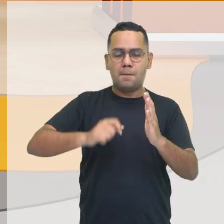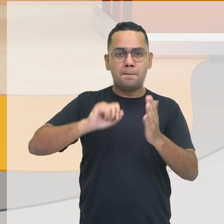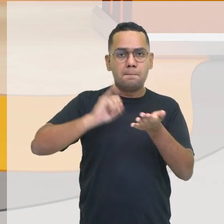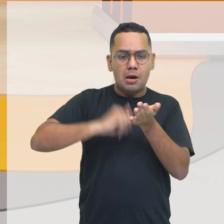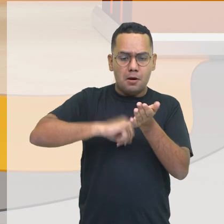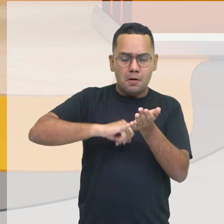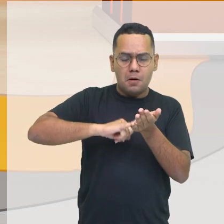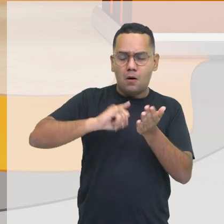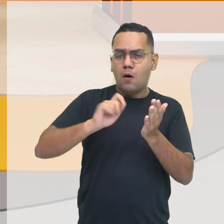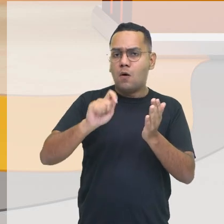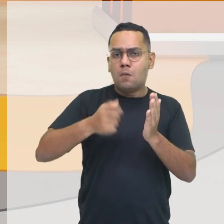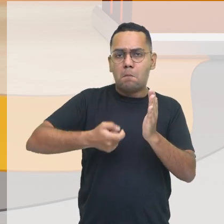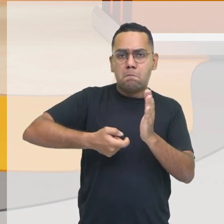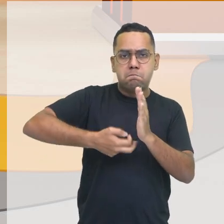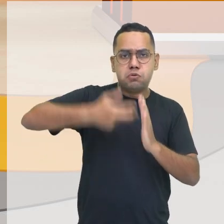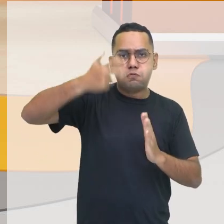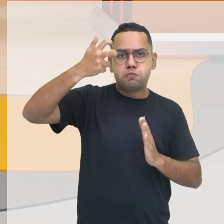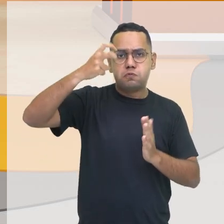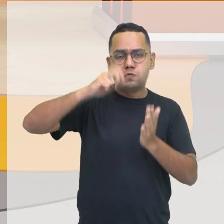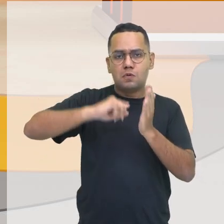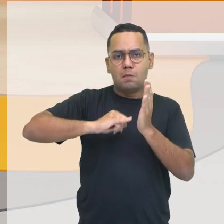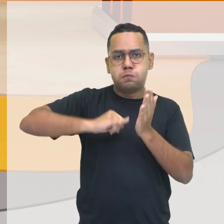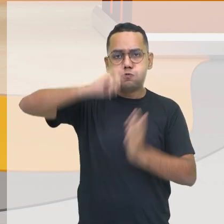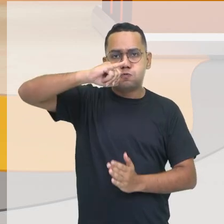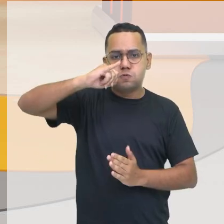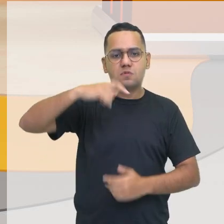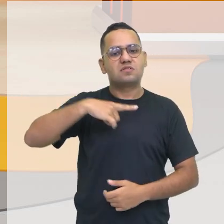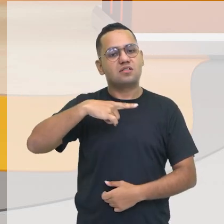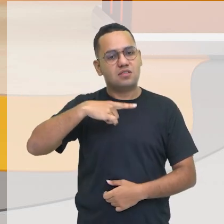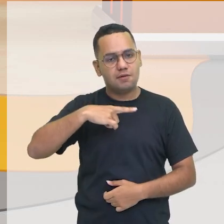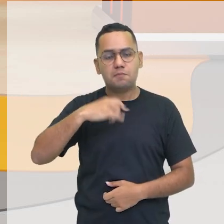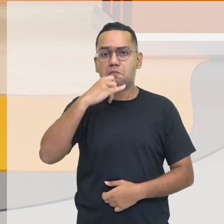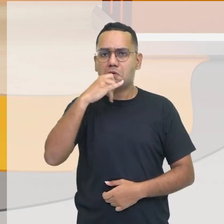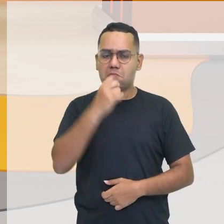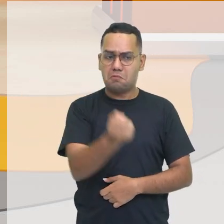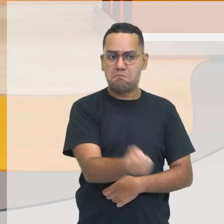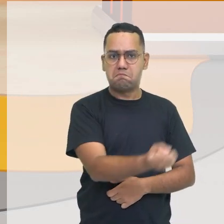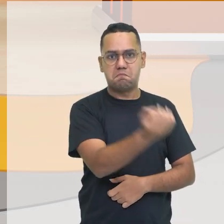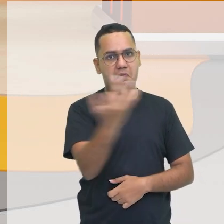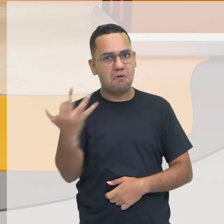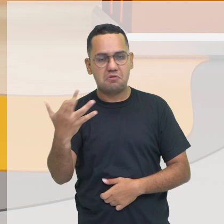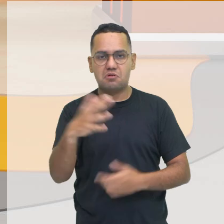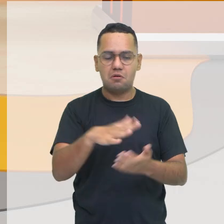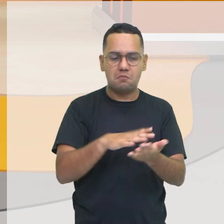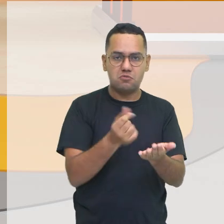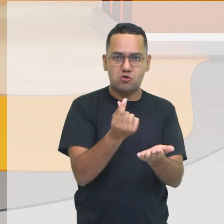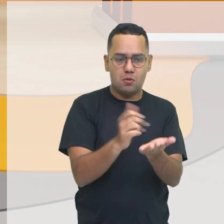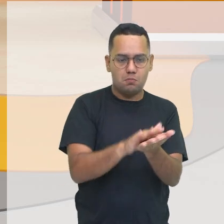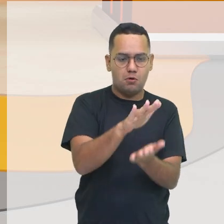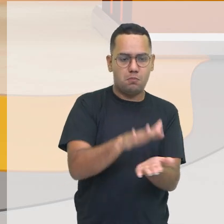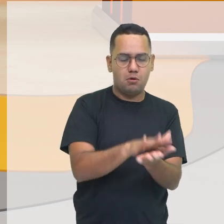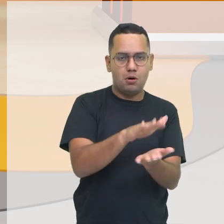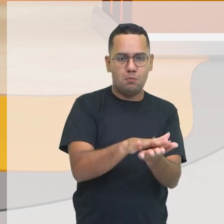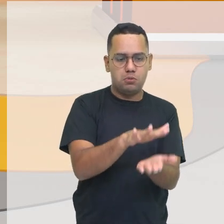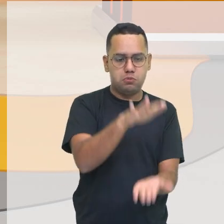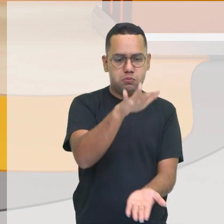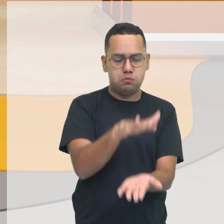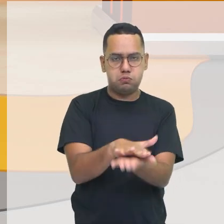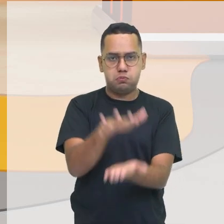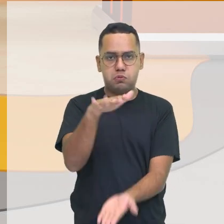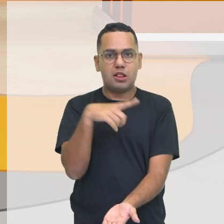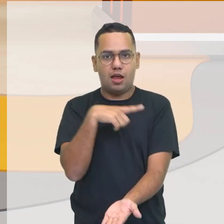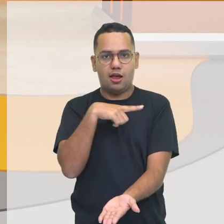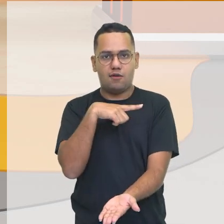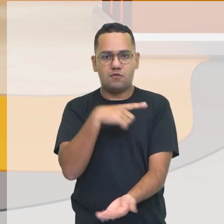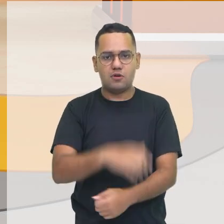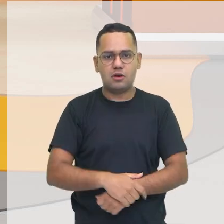inflação galopante e desvalorização da moeda. O que isso quer dizer? Tenho muito dinheiro, mas não tenho, e as mercadorias